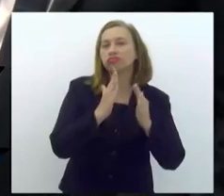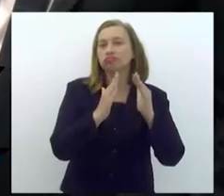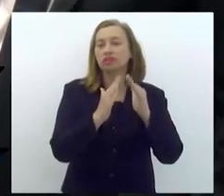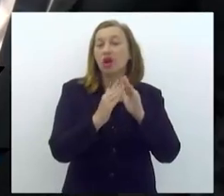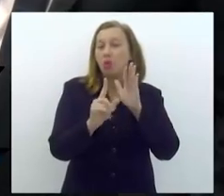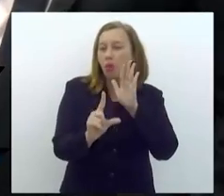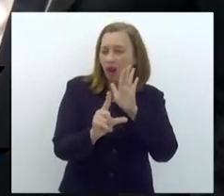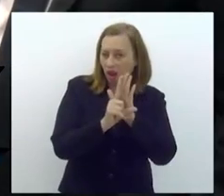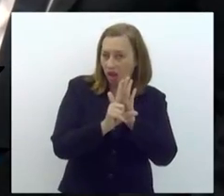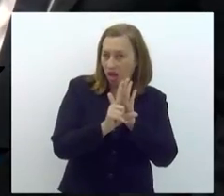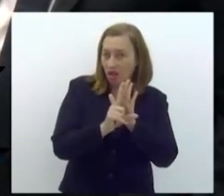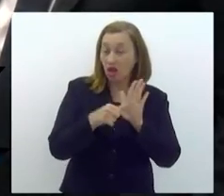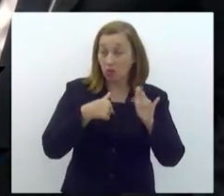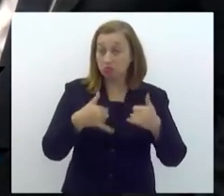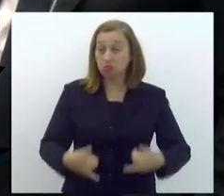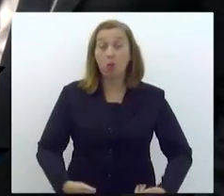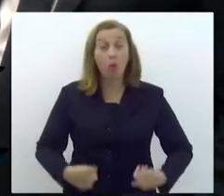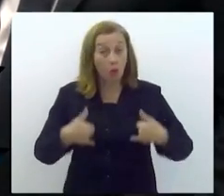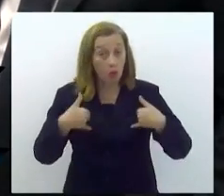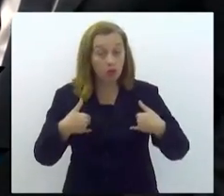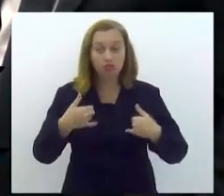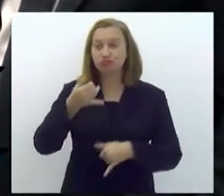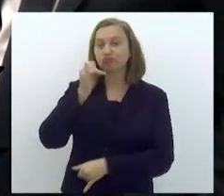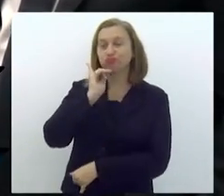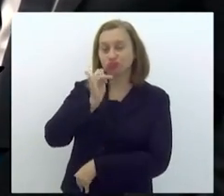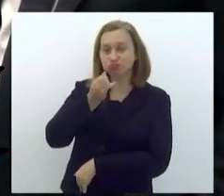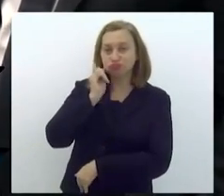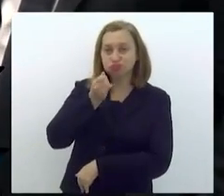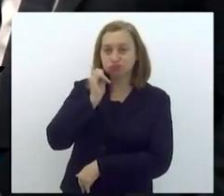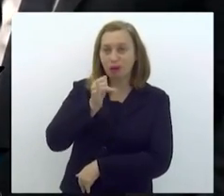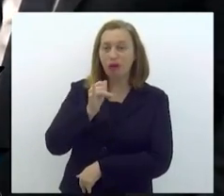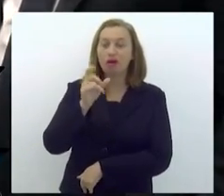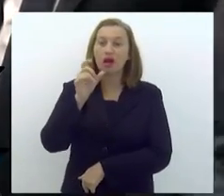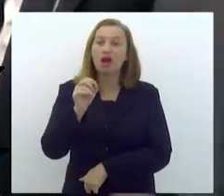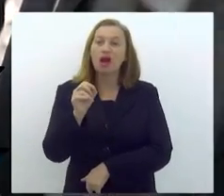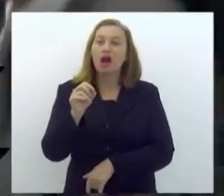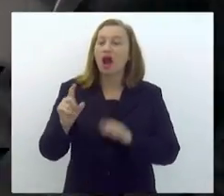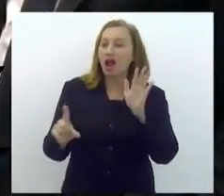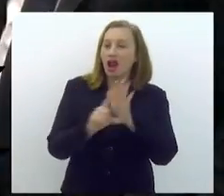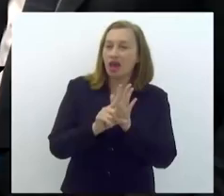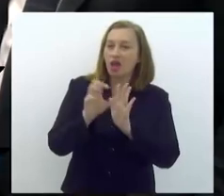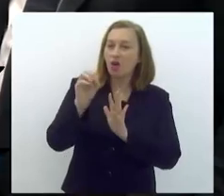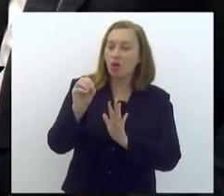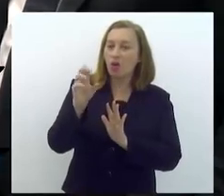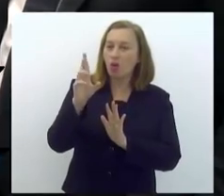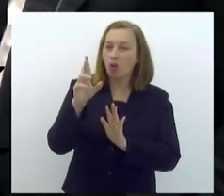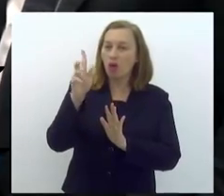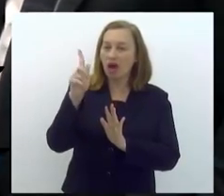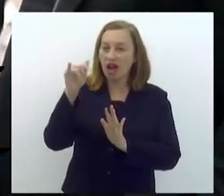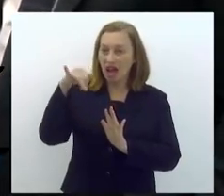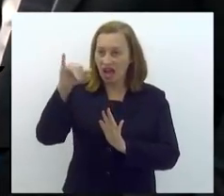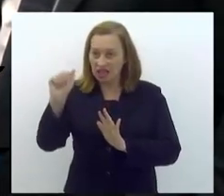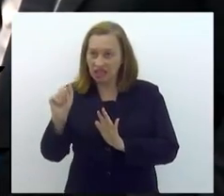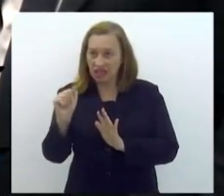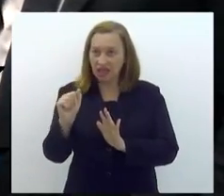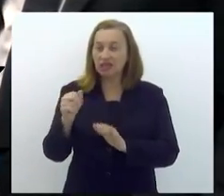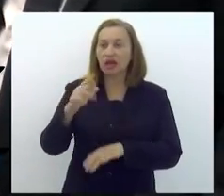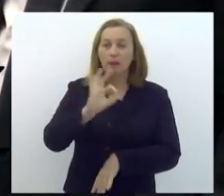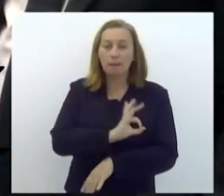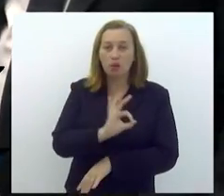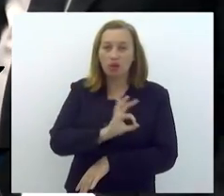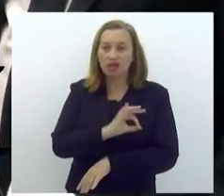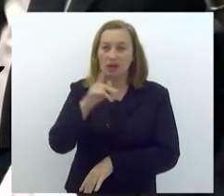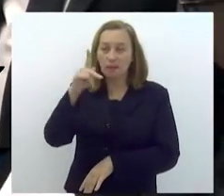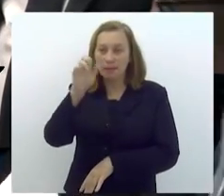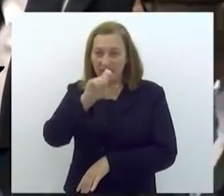uma lei da qual eu tive a honra de ter sido relator que é a lei orgânica da polícia penal Deputado Márcio Gualberto